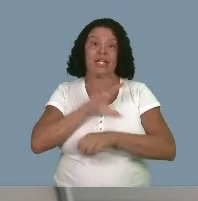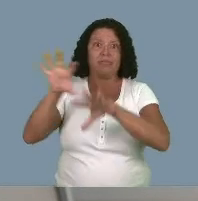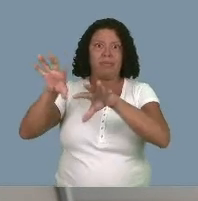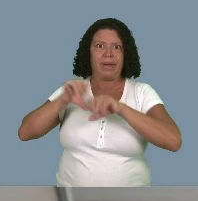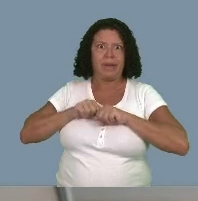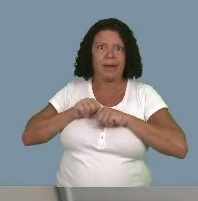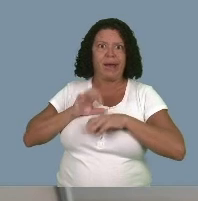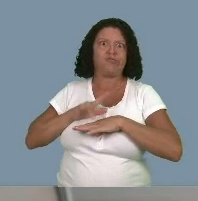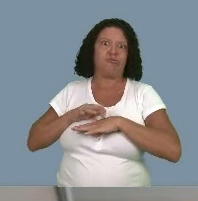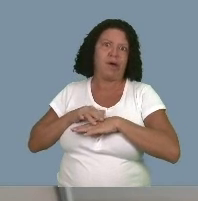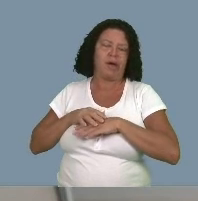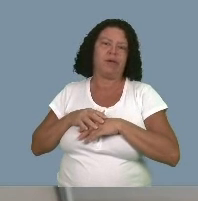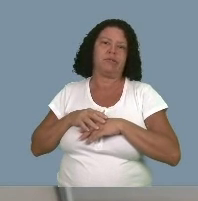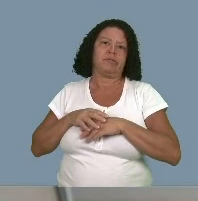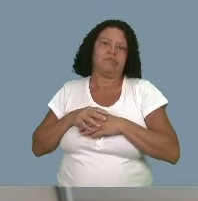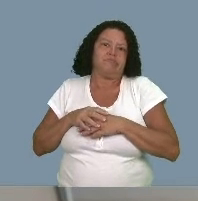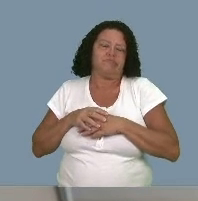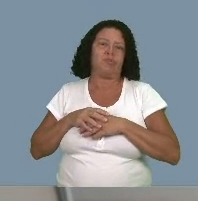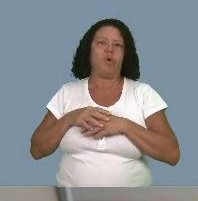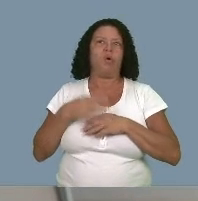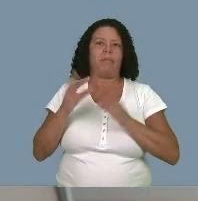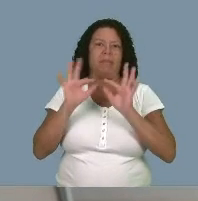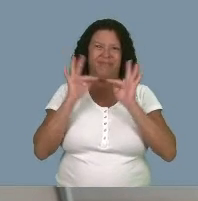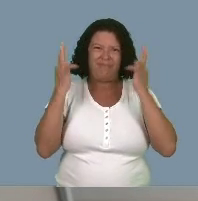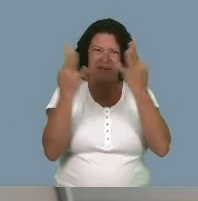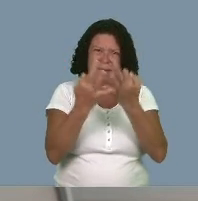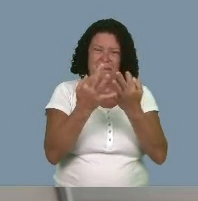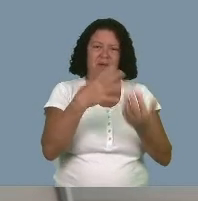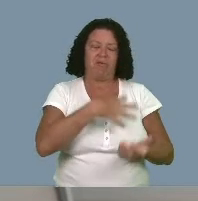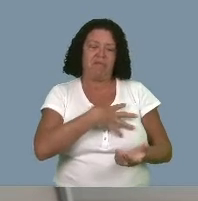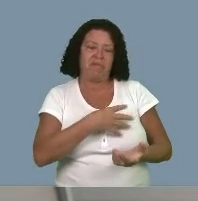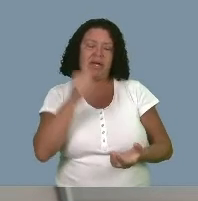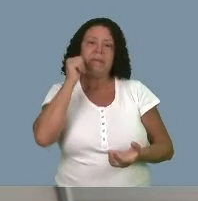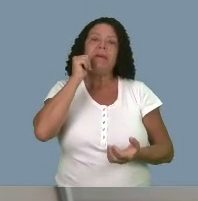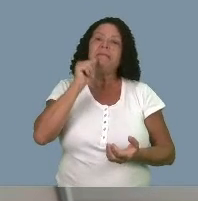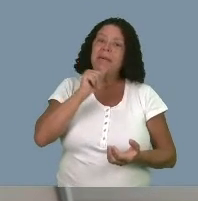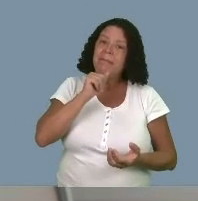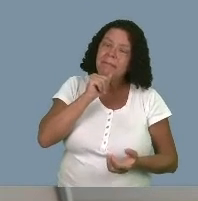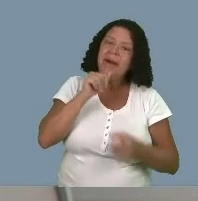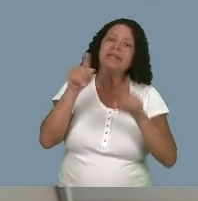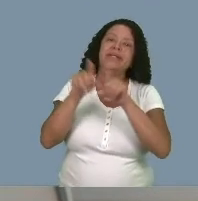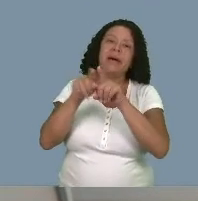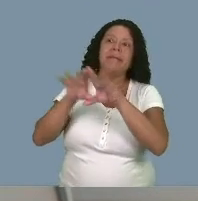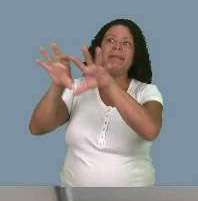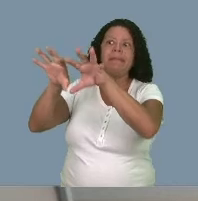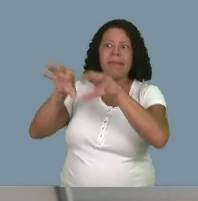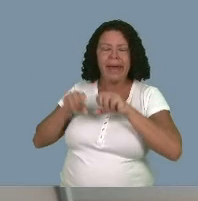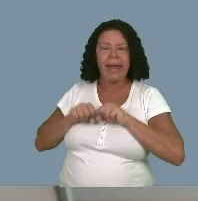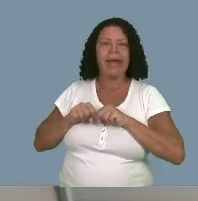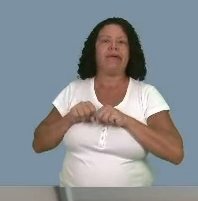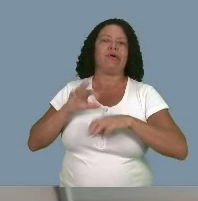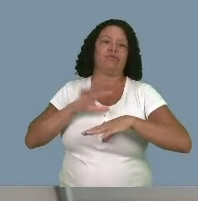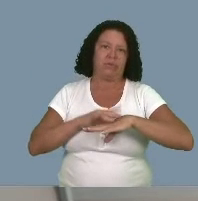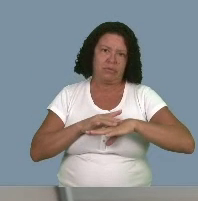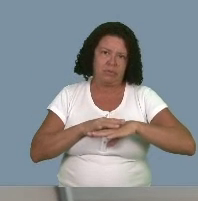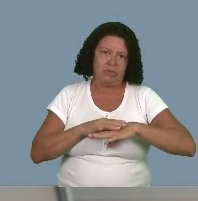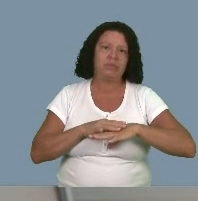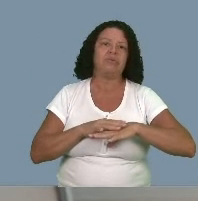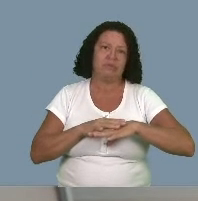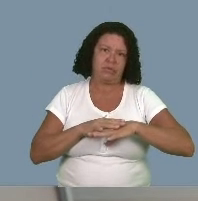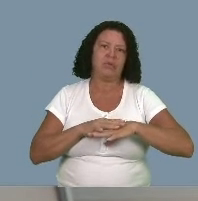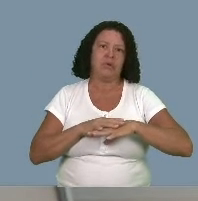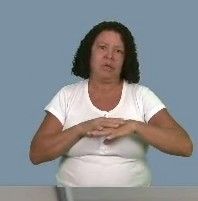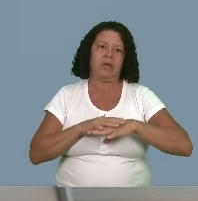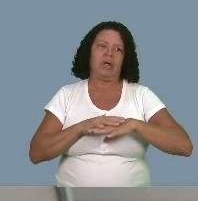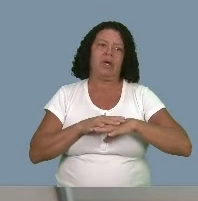doença ou tiveram um parente, uma mãe, um filho que foi contaminado e que adoeceu, seja de forma